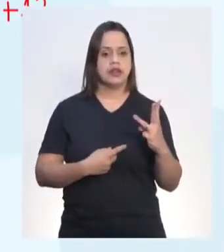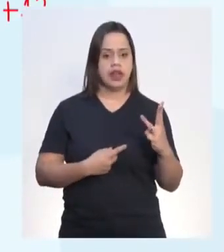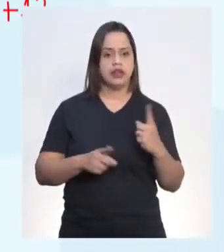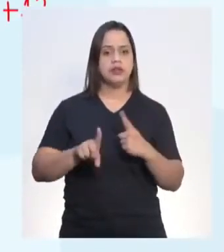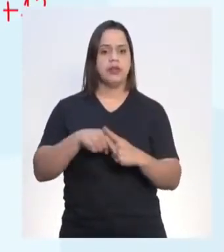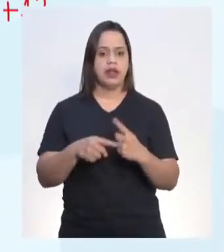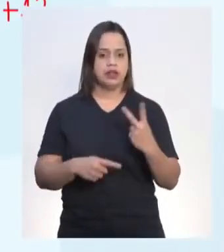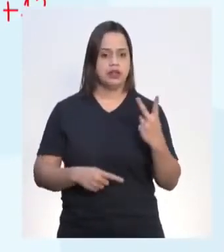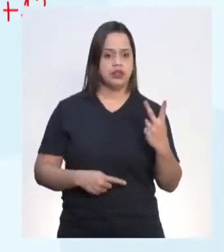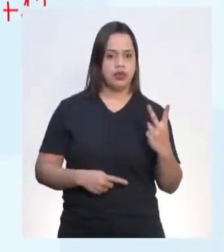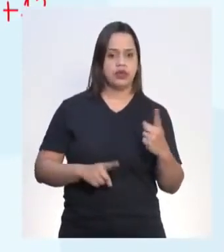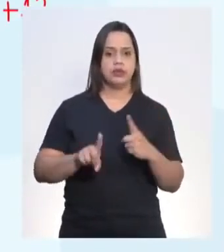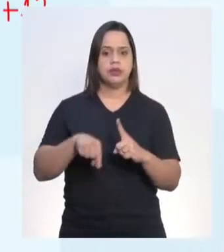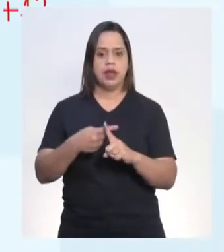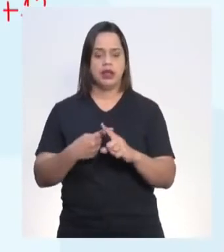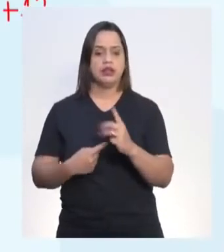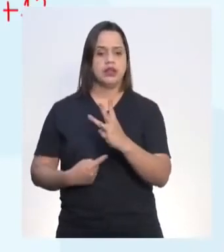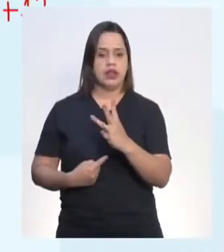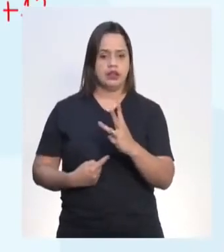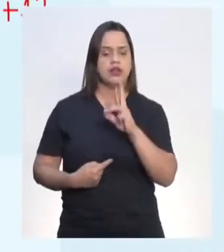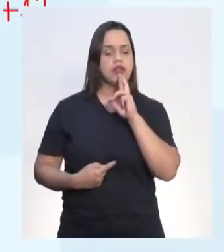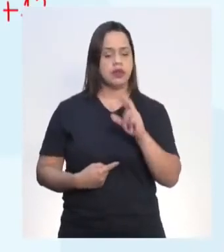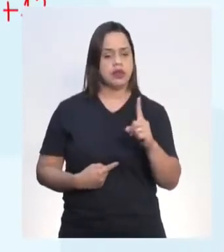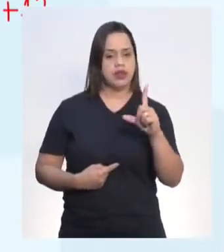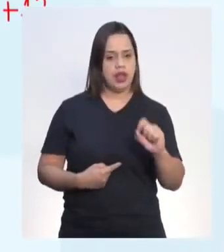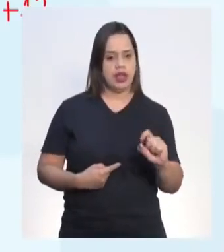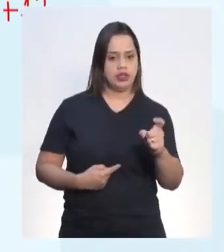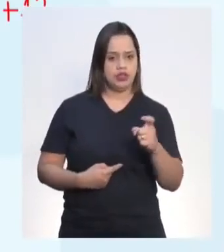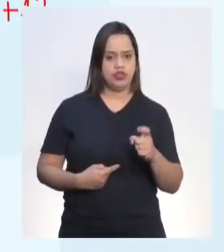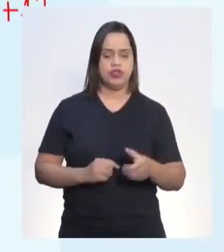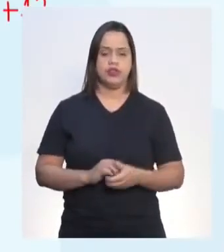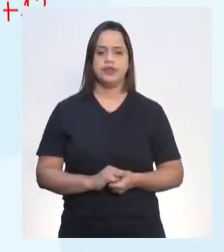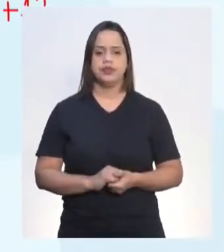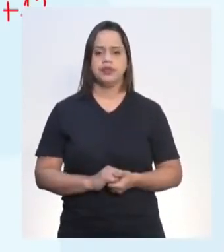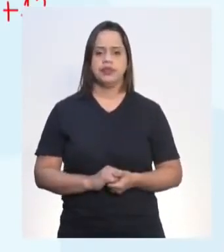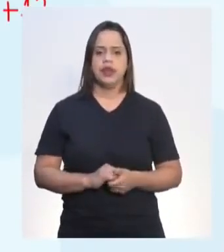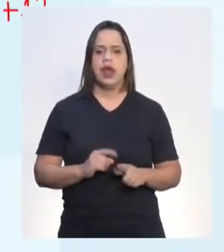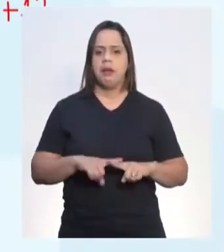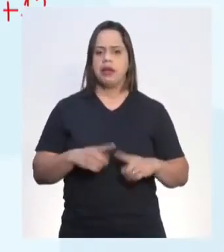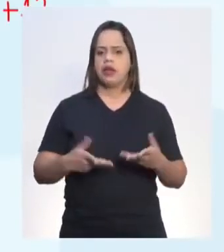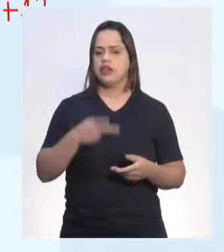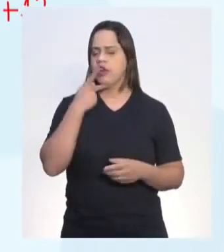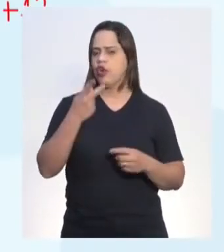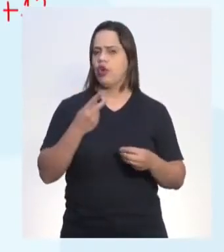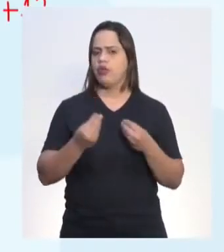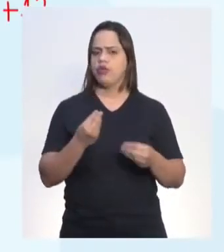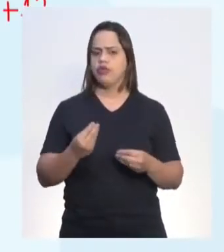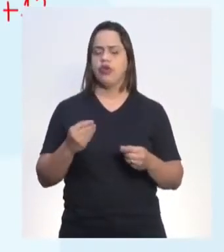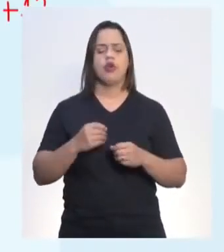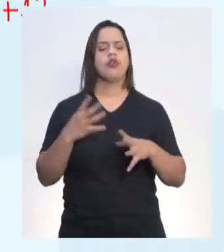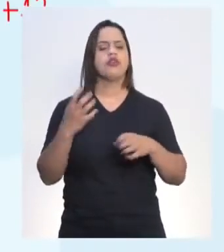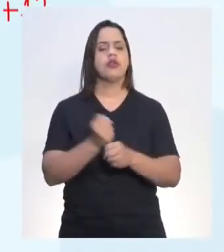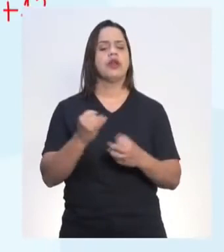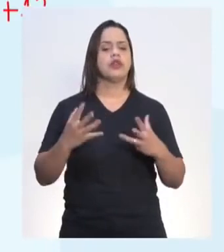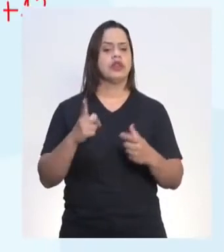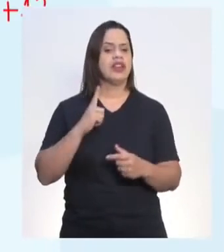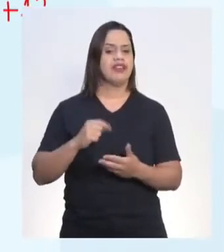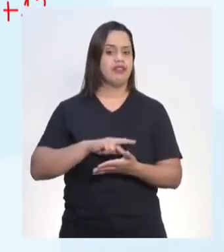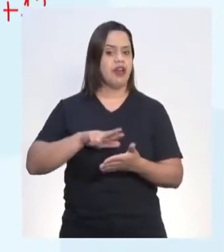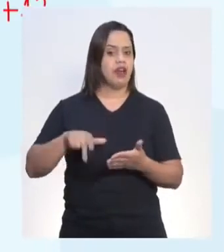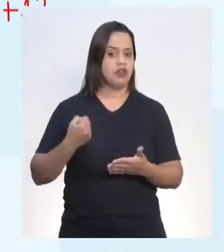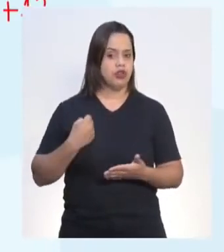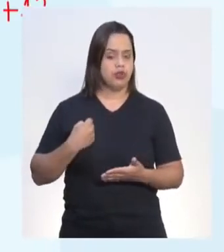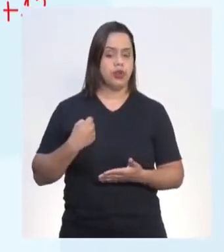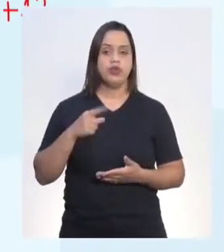3x, 10x. Professora, como que eu vou juntar os termos semelhantes se tem um monte de número aqui? Você pode fazer da forma que quiser. Eu